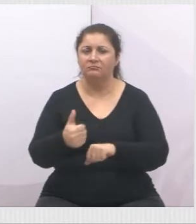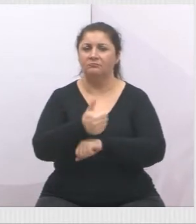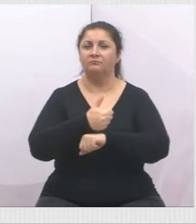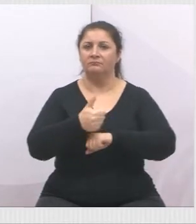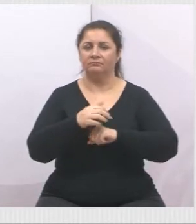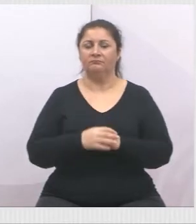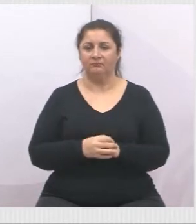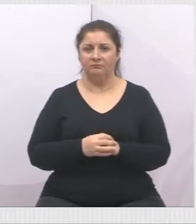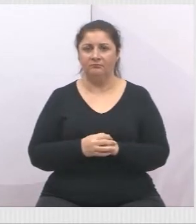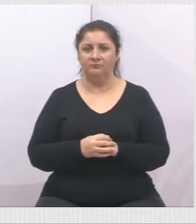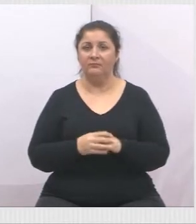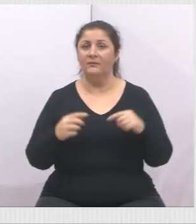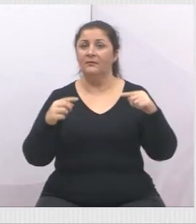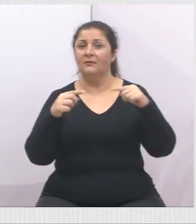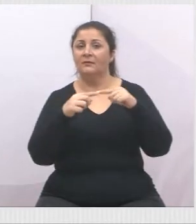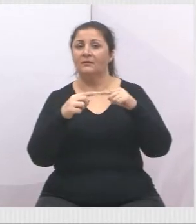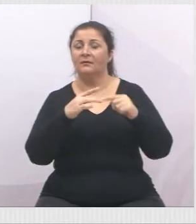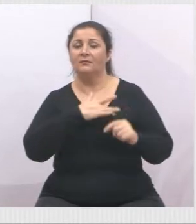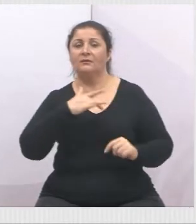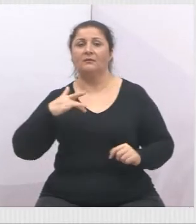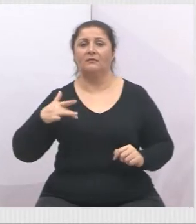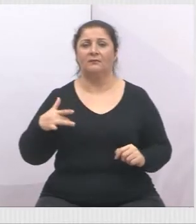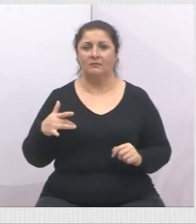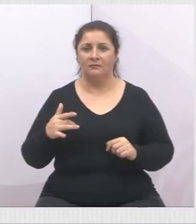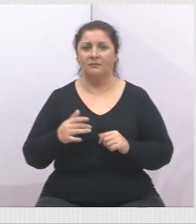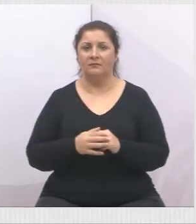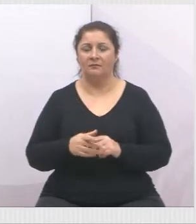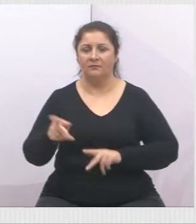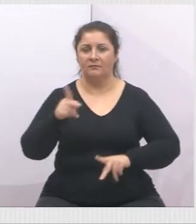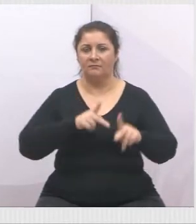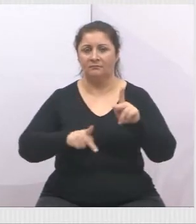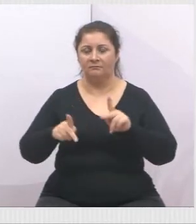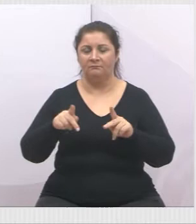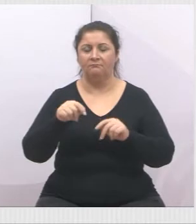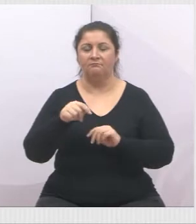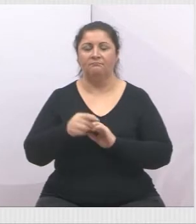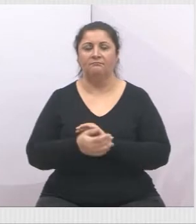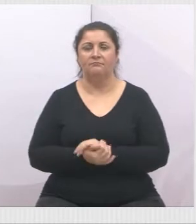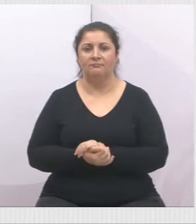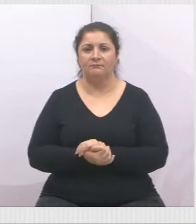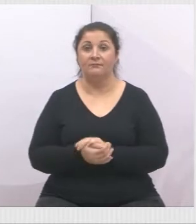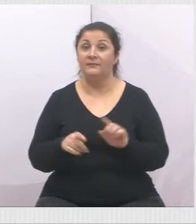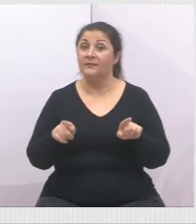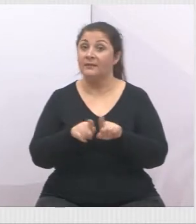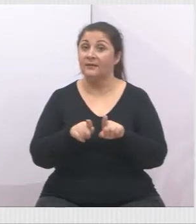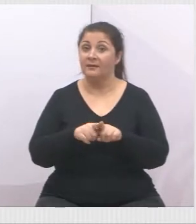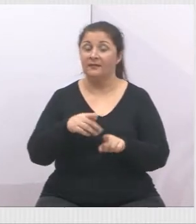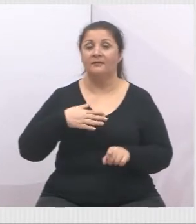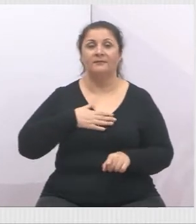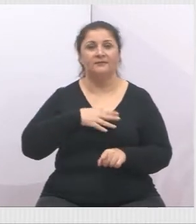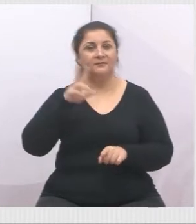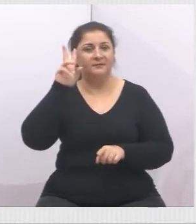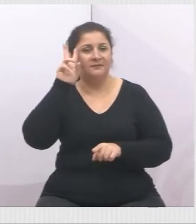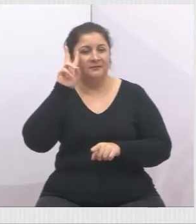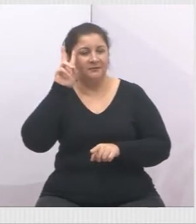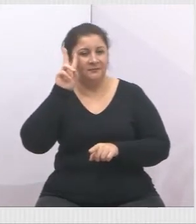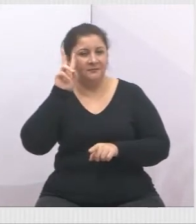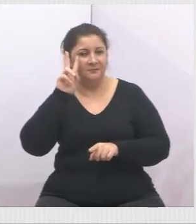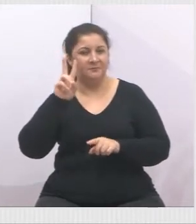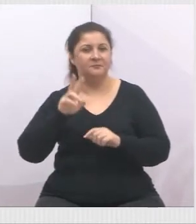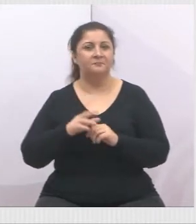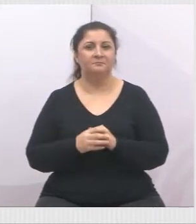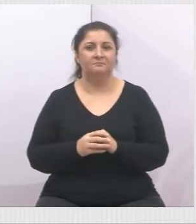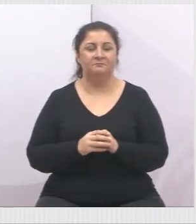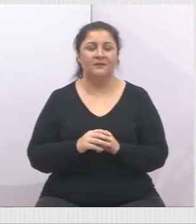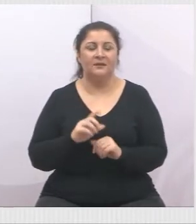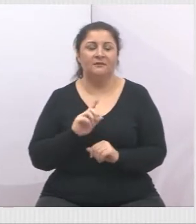benefício da saúde do povo daqui. E eu gostaria também de lembrar que ele não